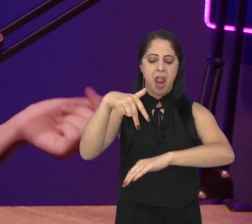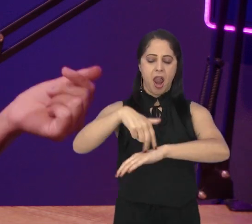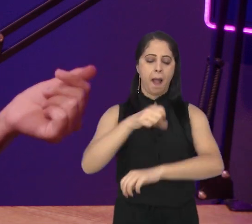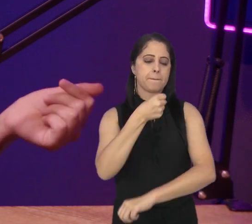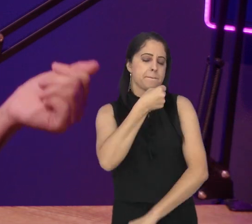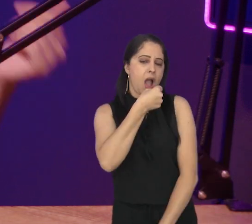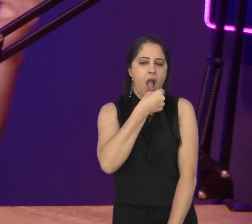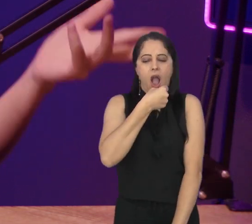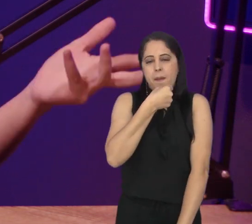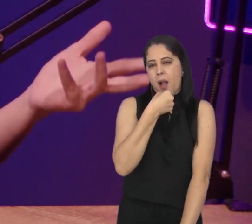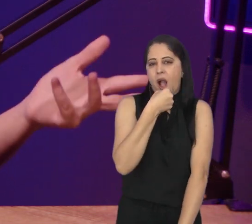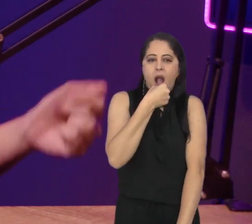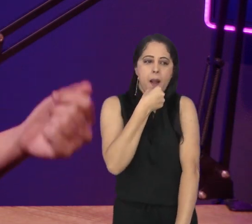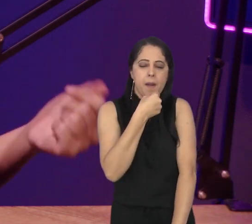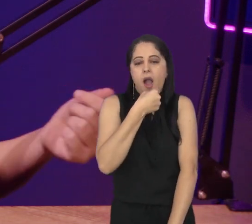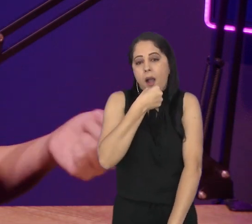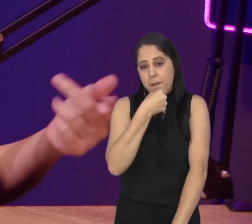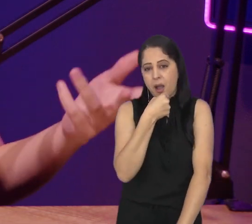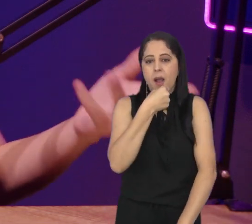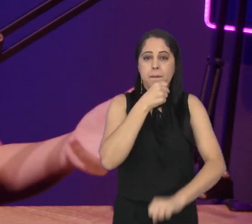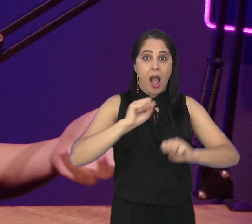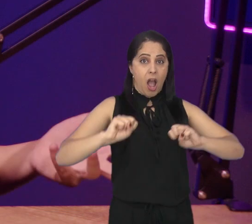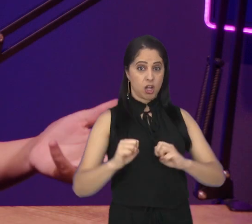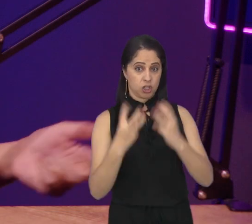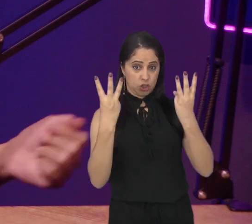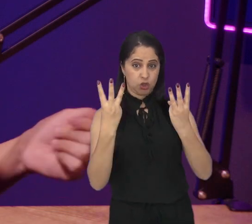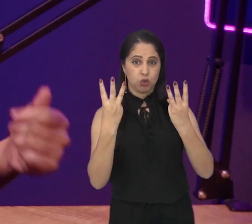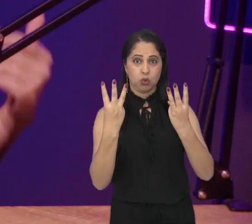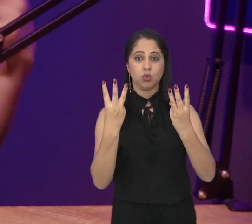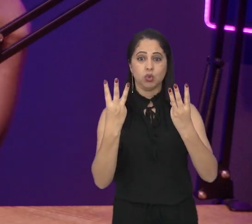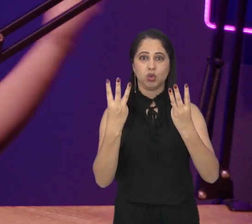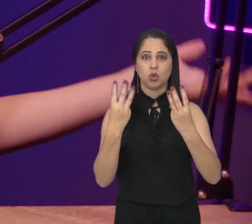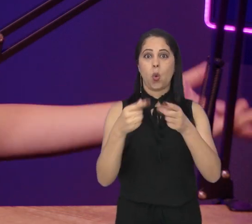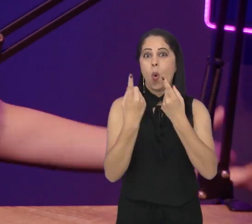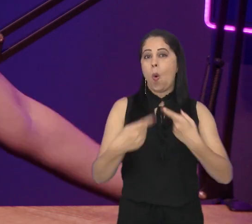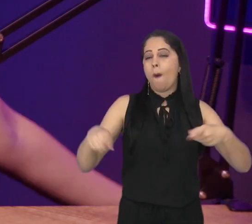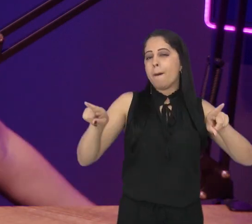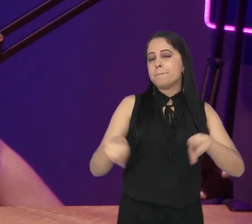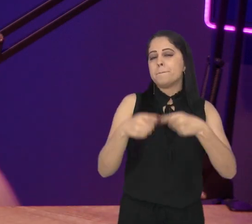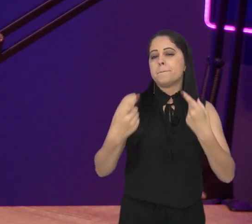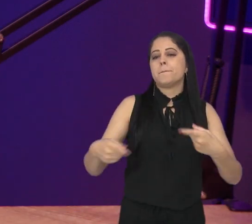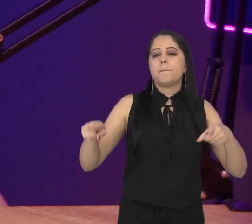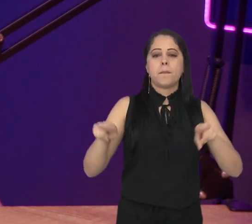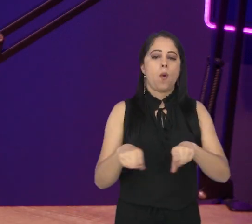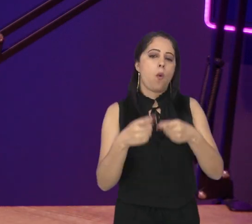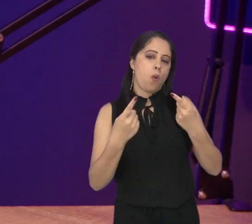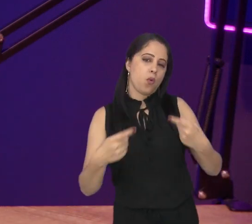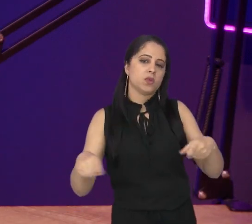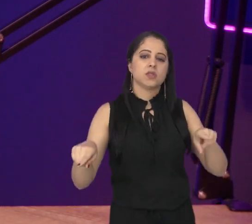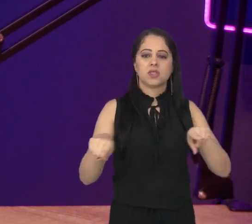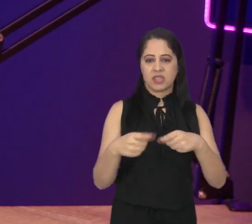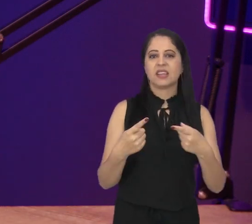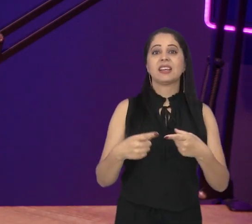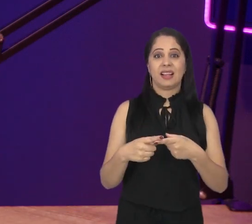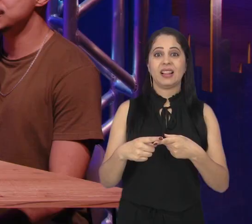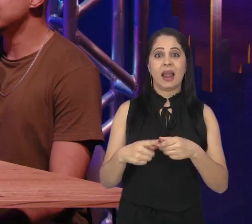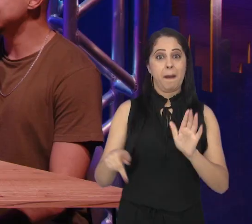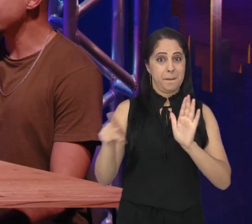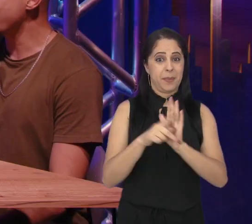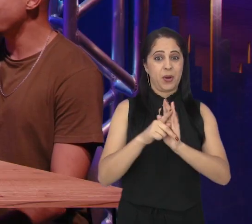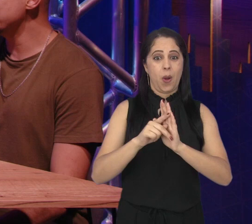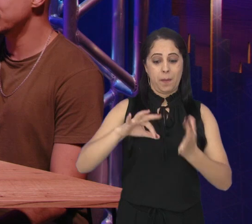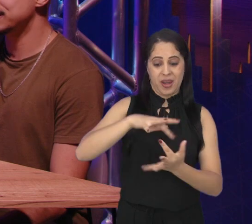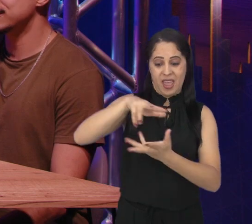famoso, ele participou, né, fez aí a trilha sonora acredito que seja a música principal, que a